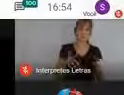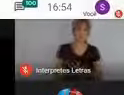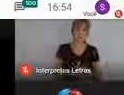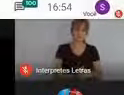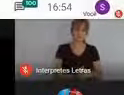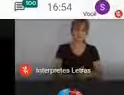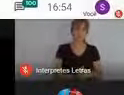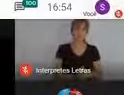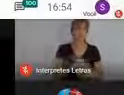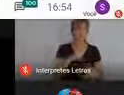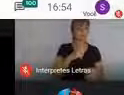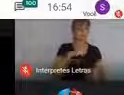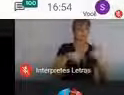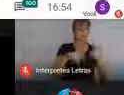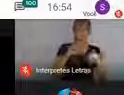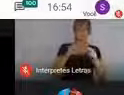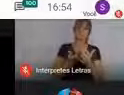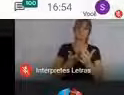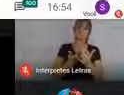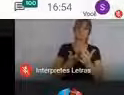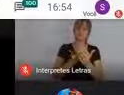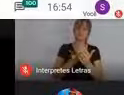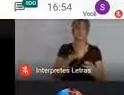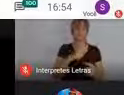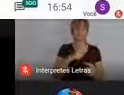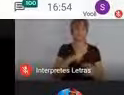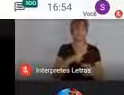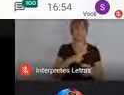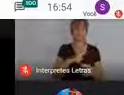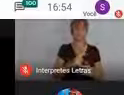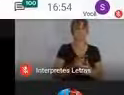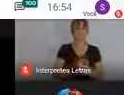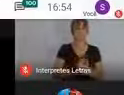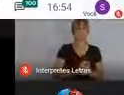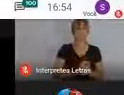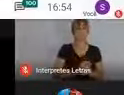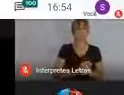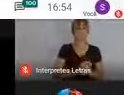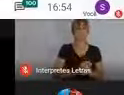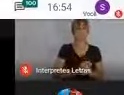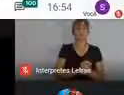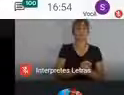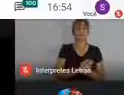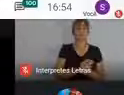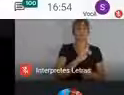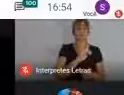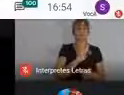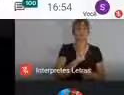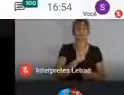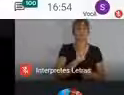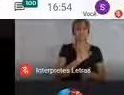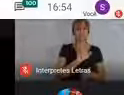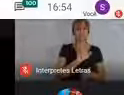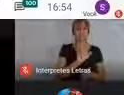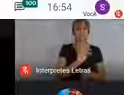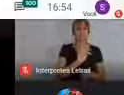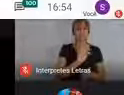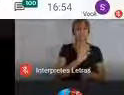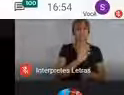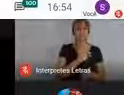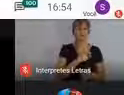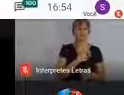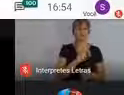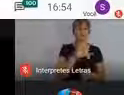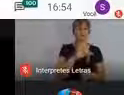Outras variáveis estudadas ainda, nós temos a variável diarreferencial, de respeito às atitudes linguísticas, né? As